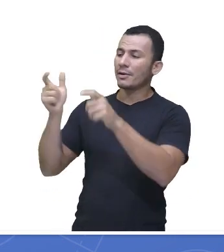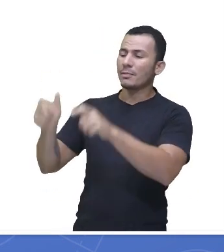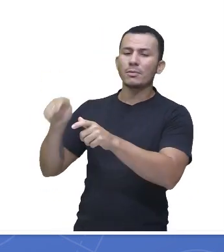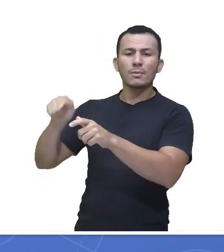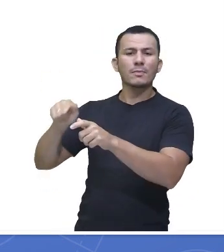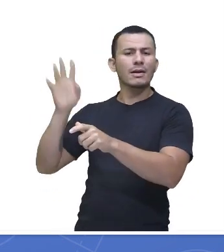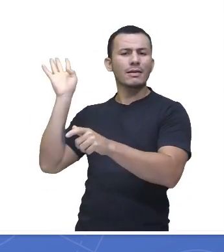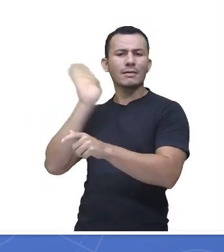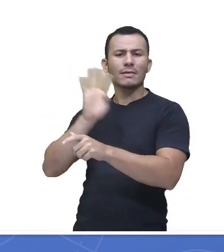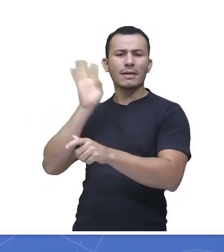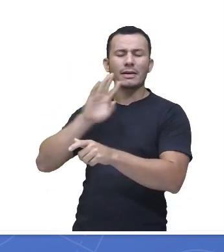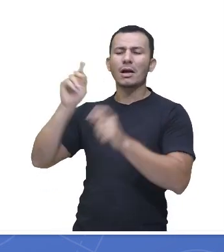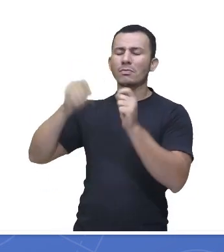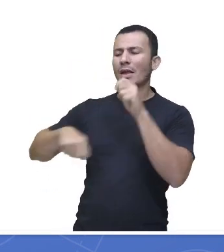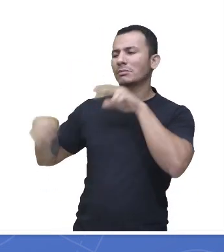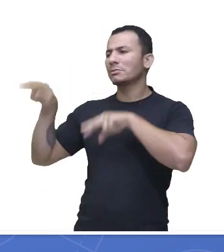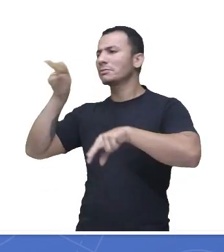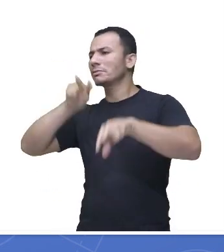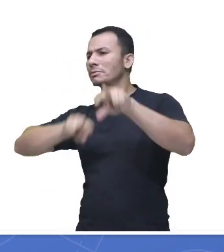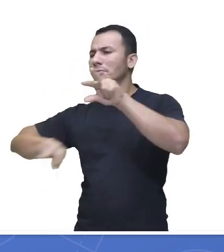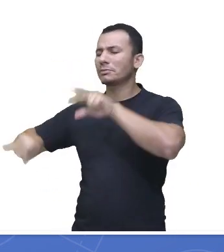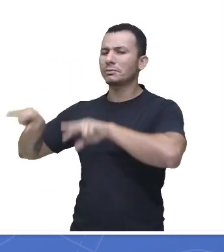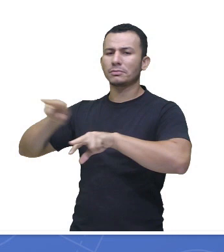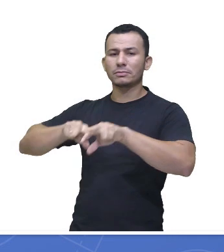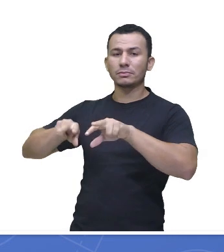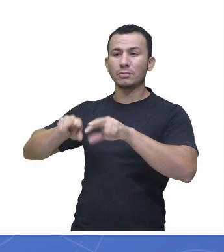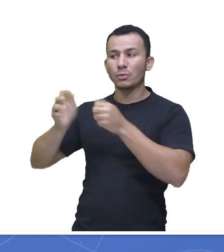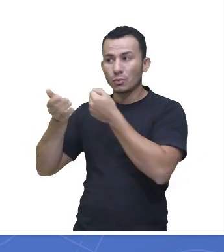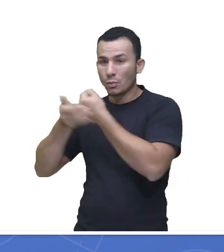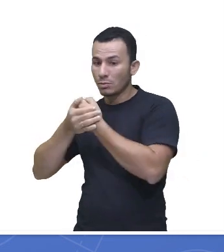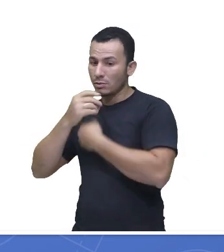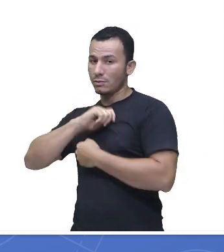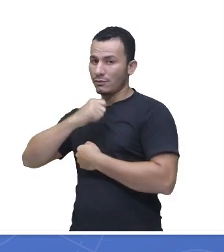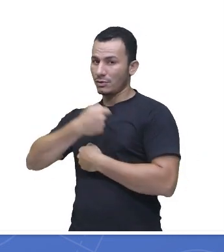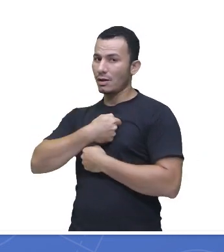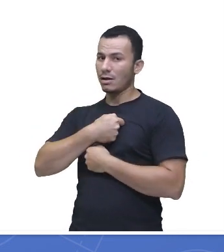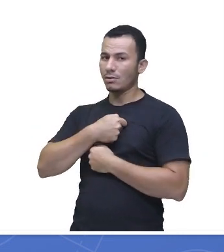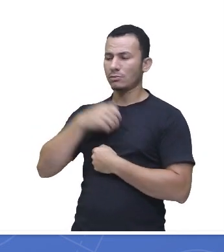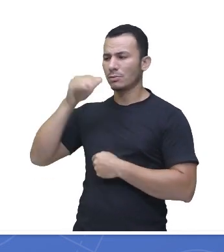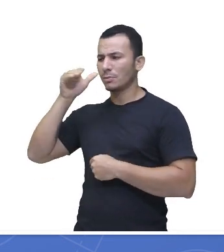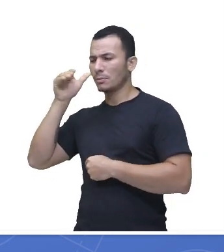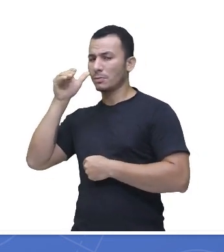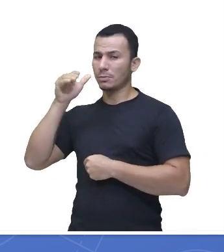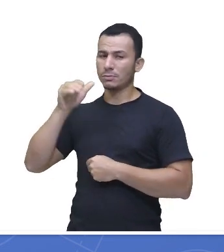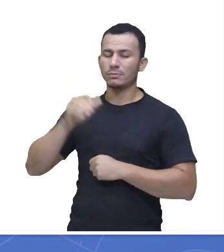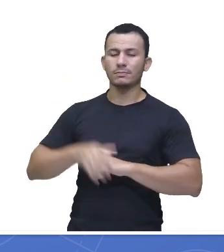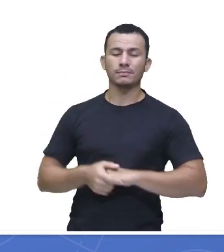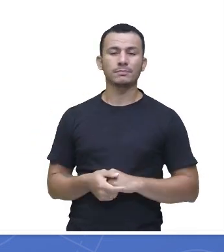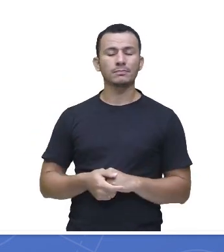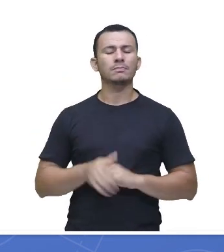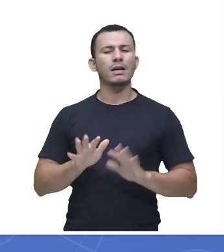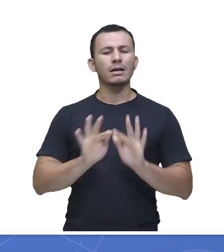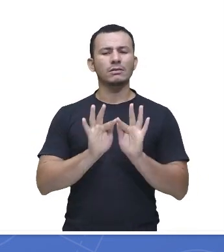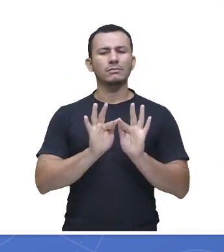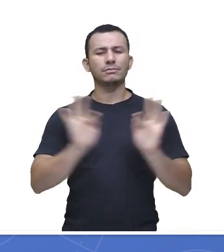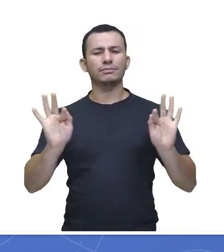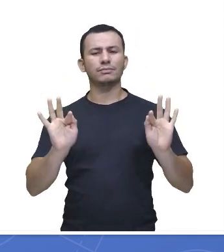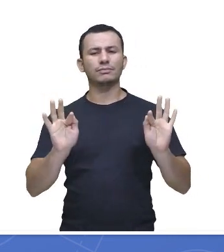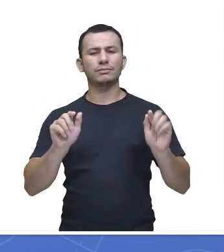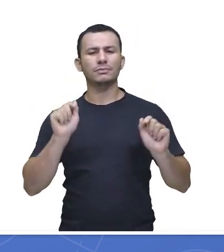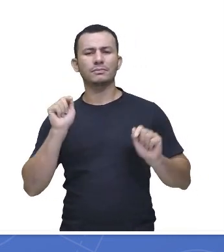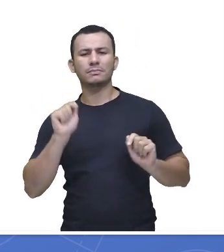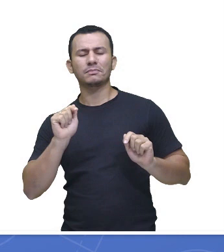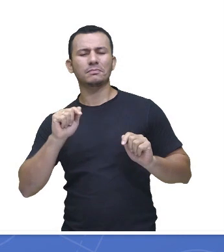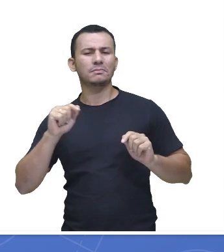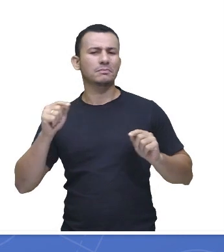ótimo para olhar os campos escondido dos fiscais. Então, esse trechinho aqui, ele está focado